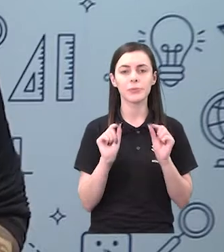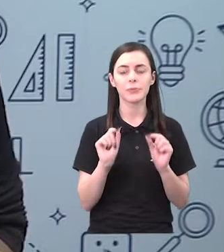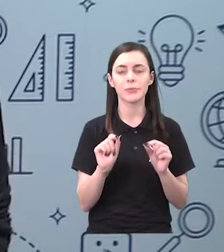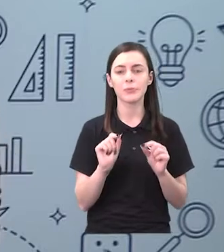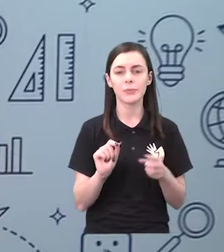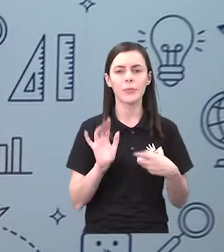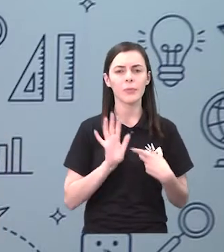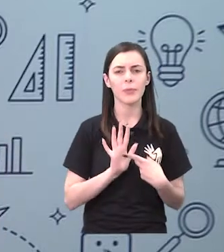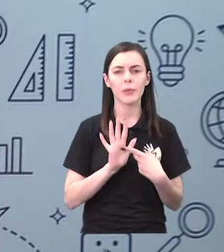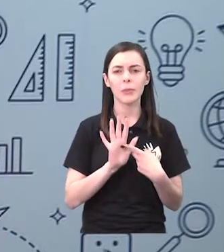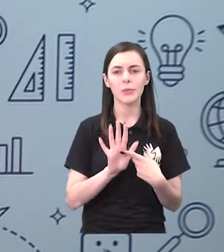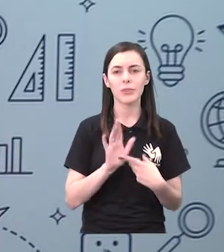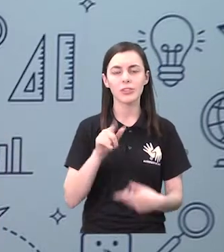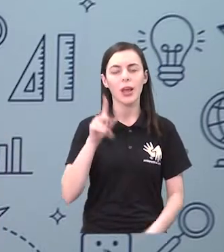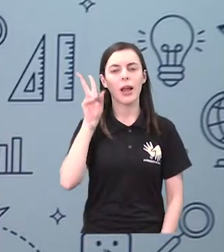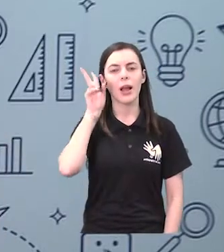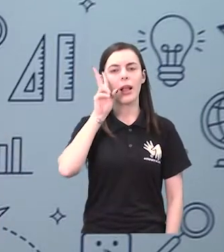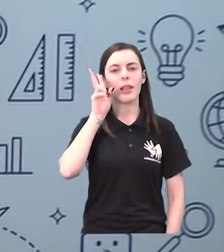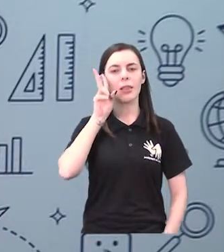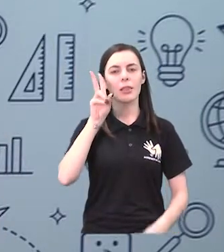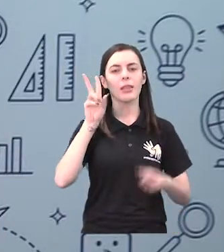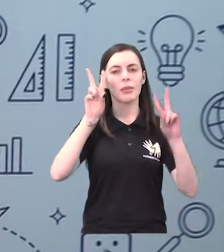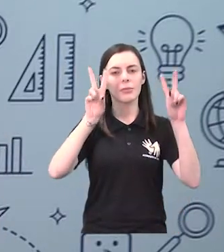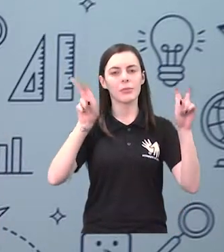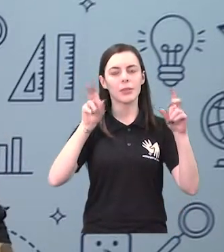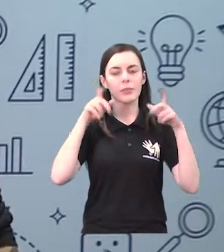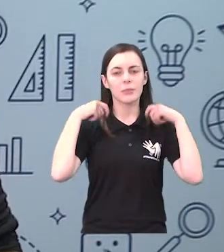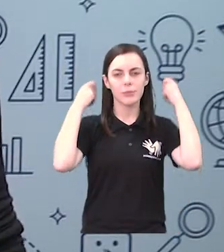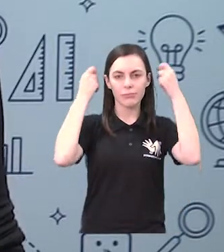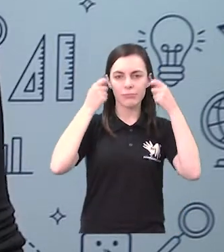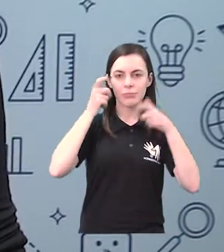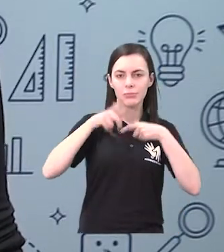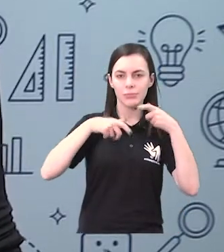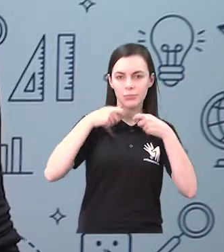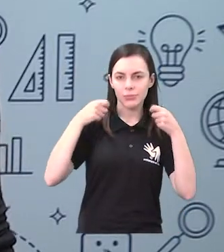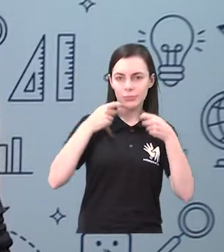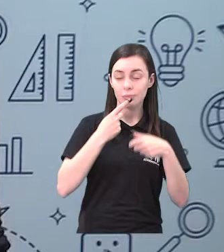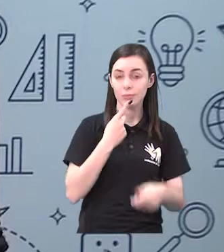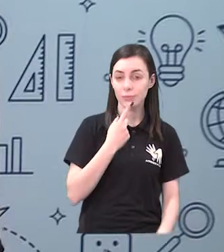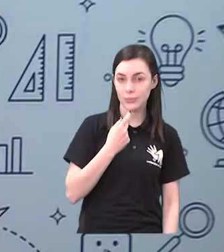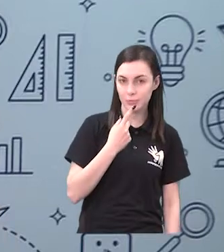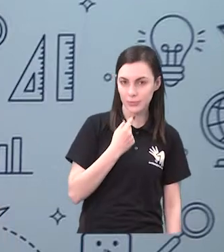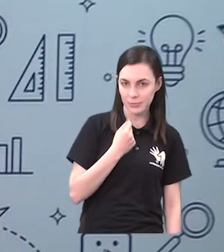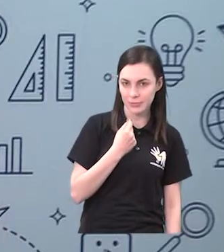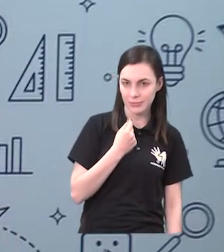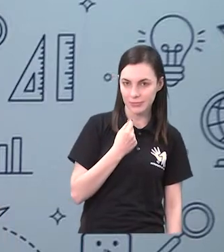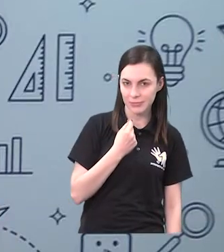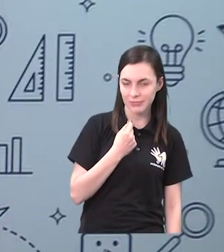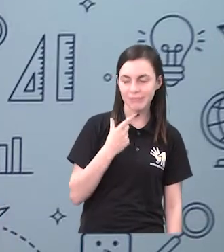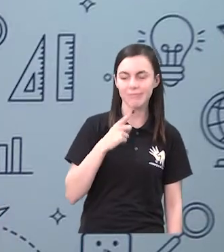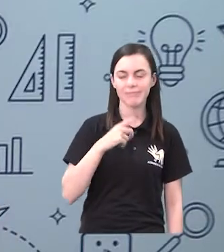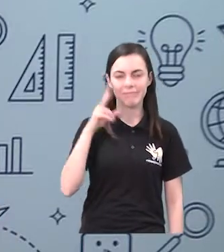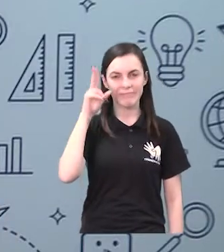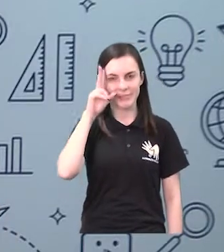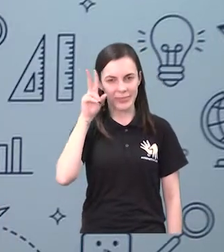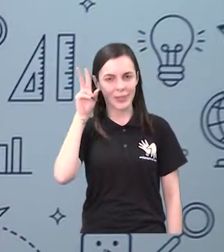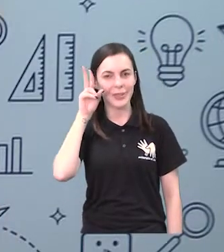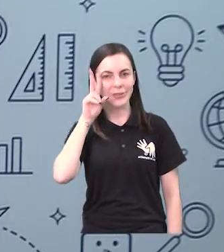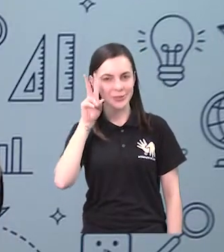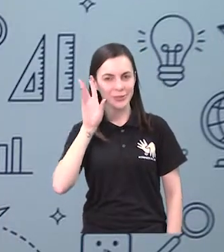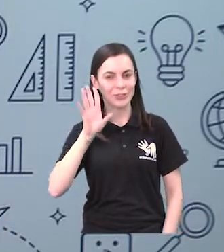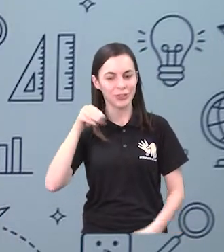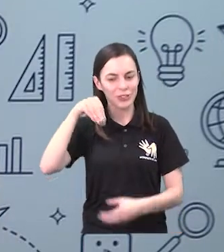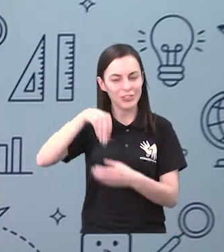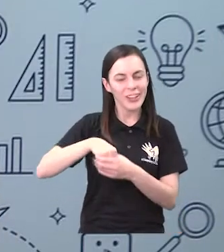primeiro que ela já nos remeteu a história da Chapeuzinho Vermelho certo a história que estava sendo contada ali